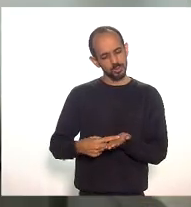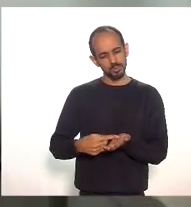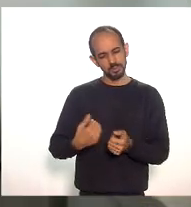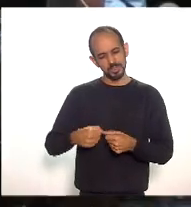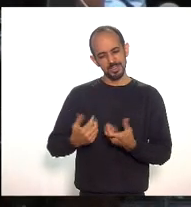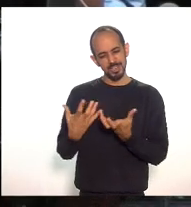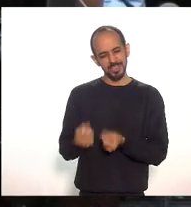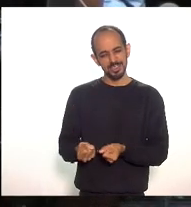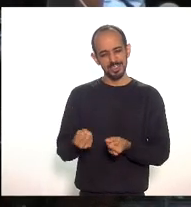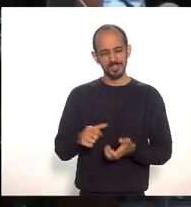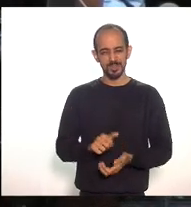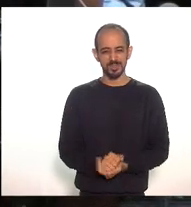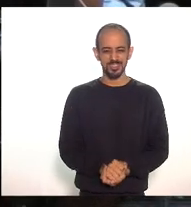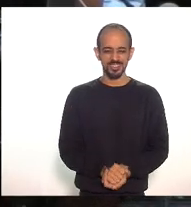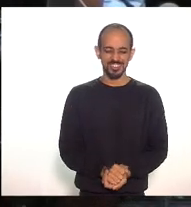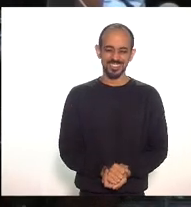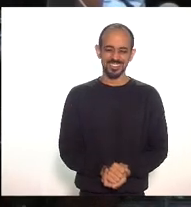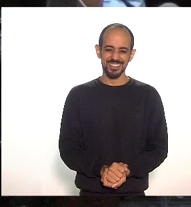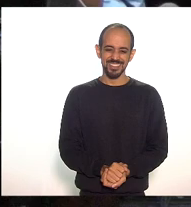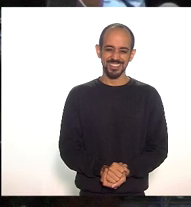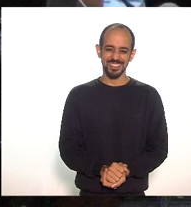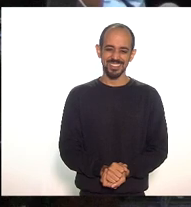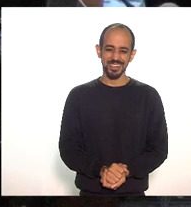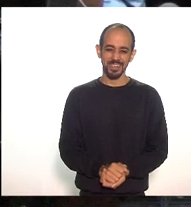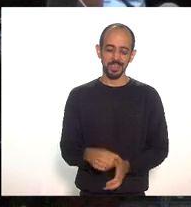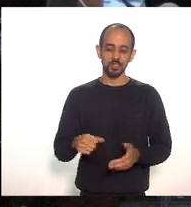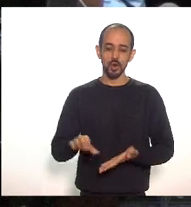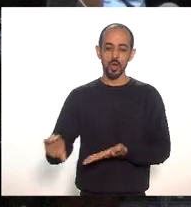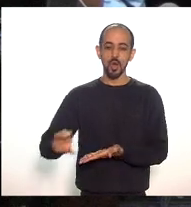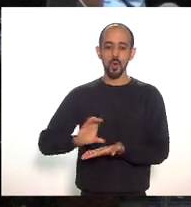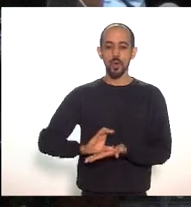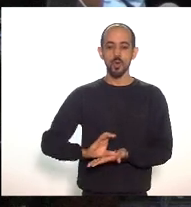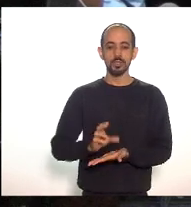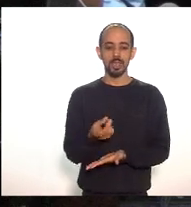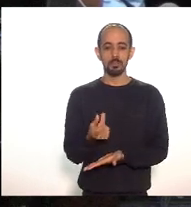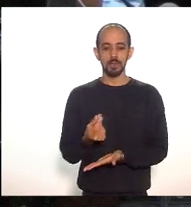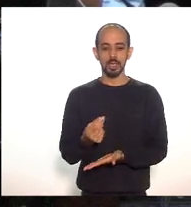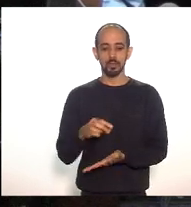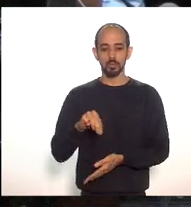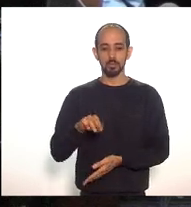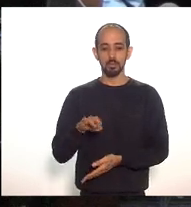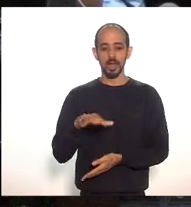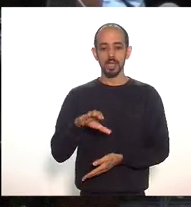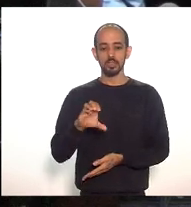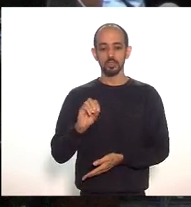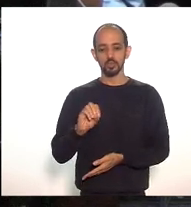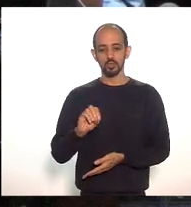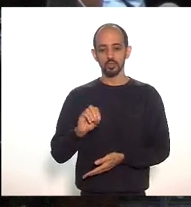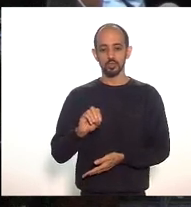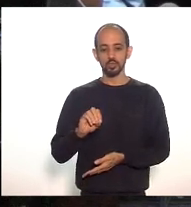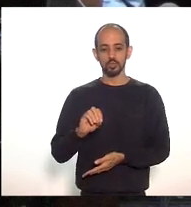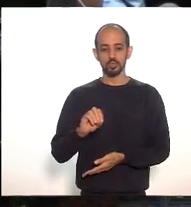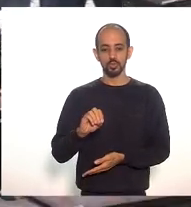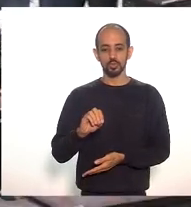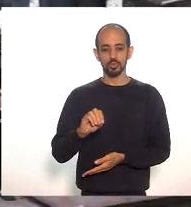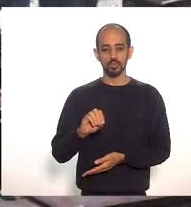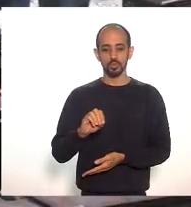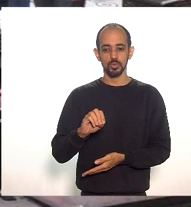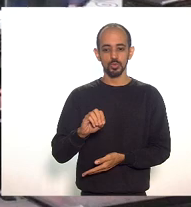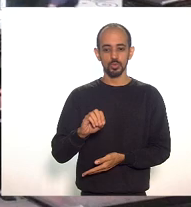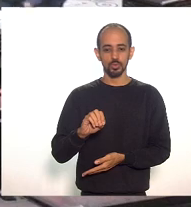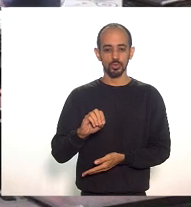pela comissão de orçamento Deputado Márcio malha pão canela